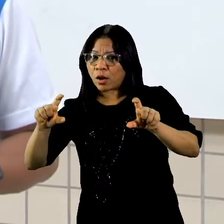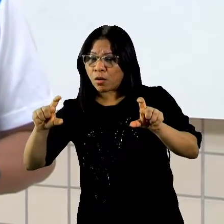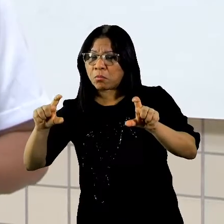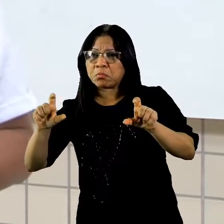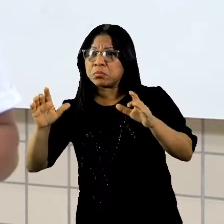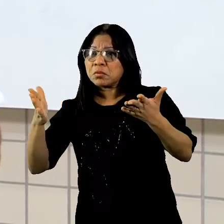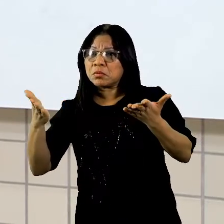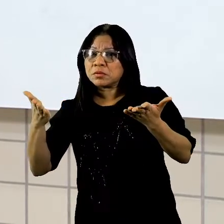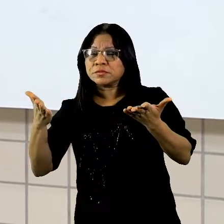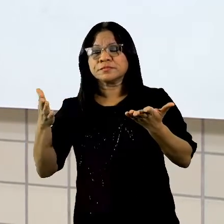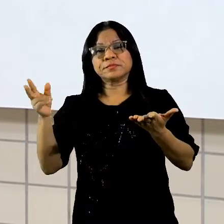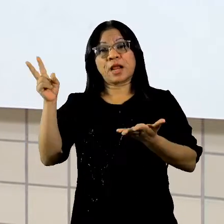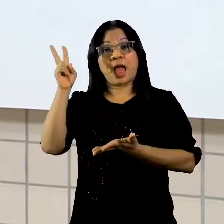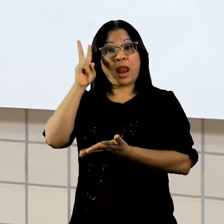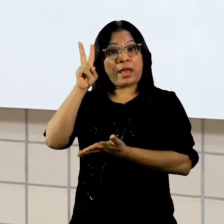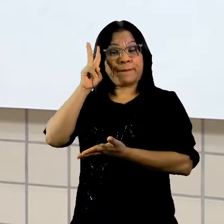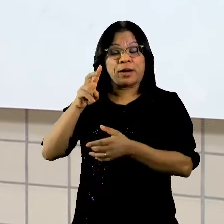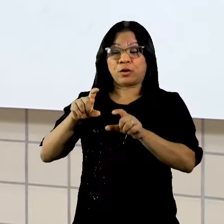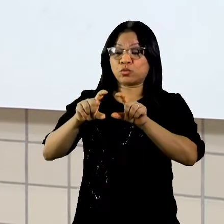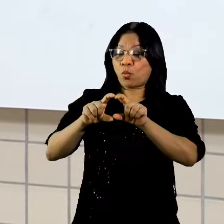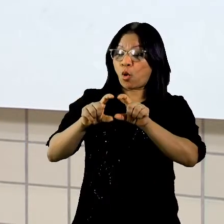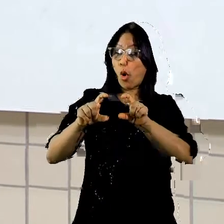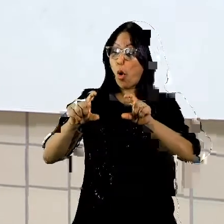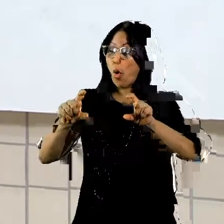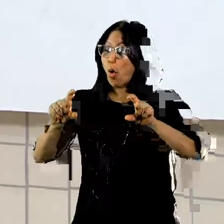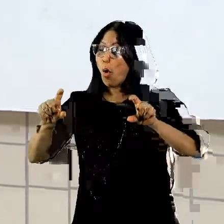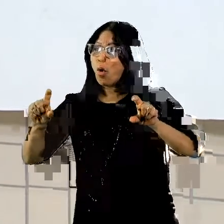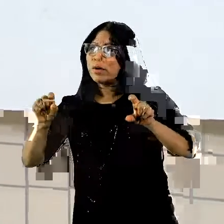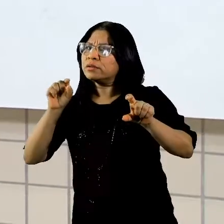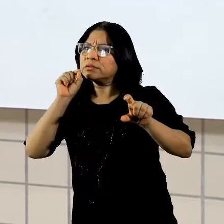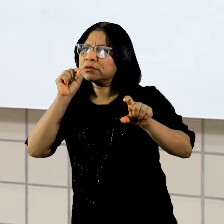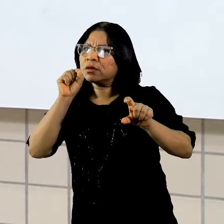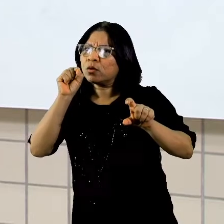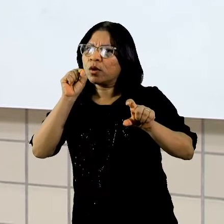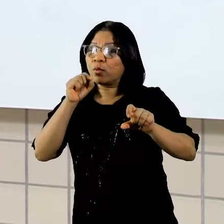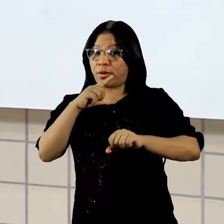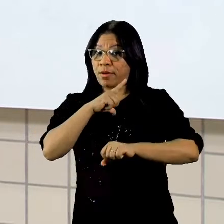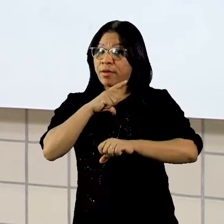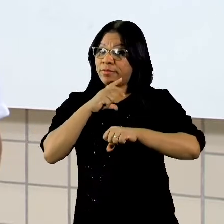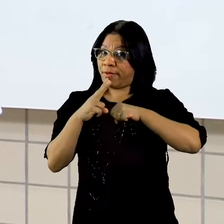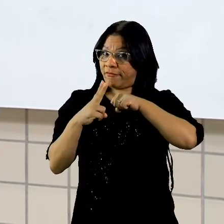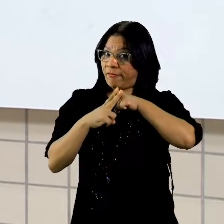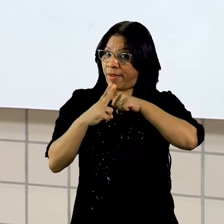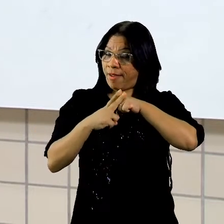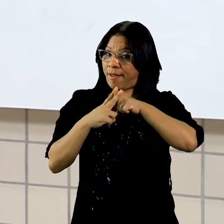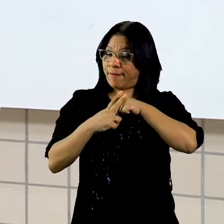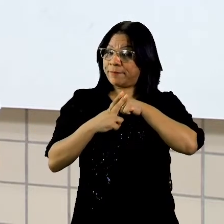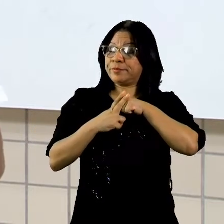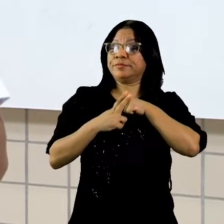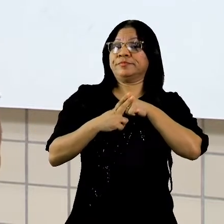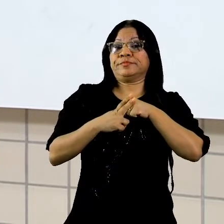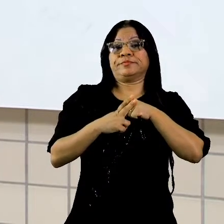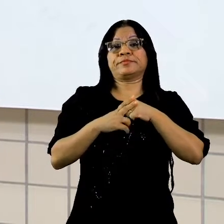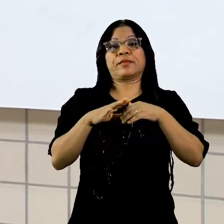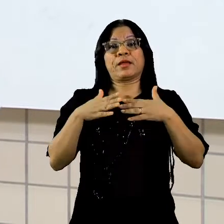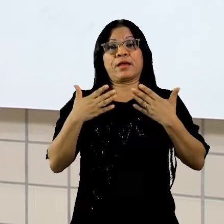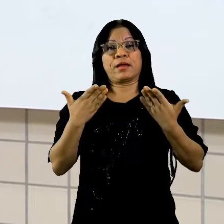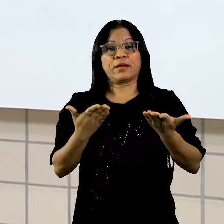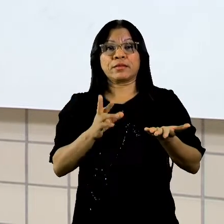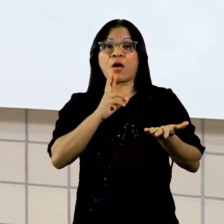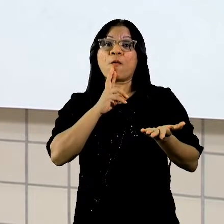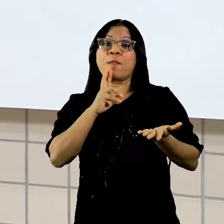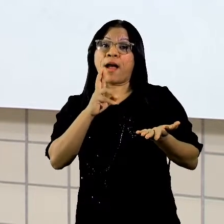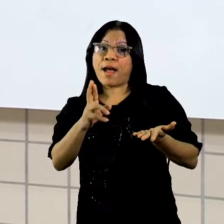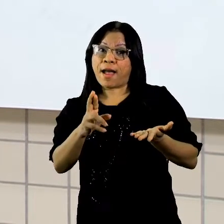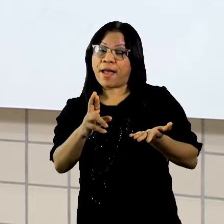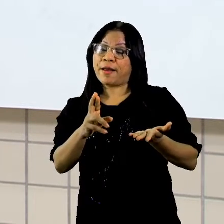Lembrando, oração é constituída por verbo. Assim, para responder esta